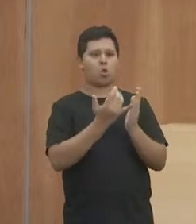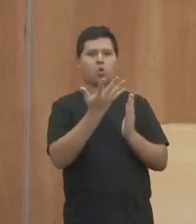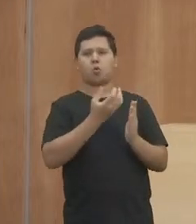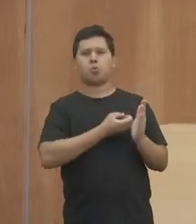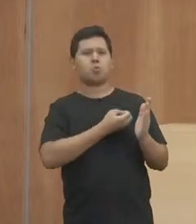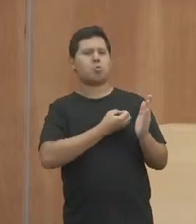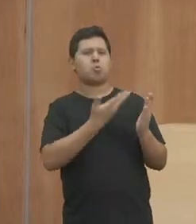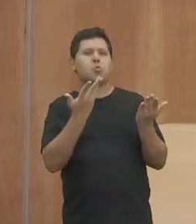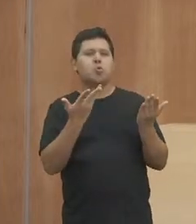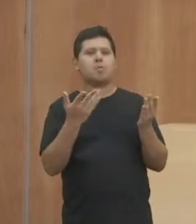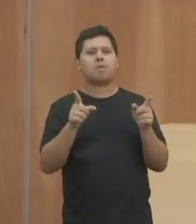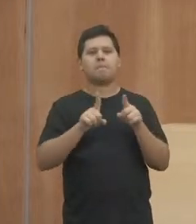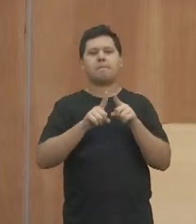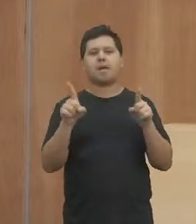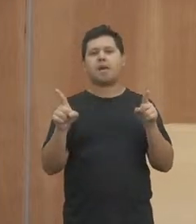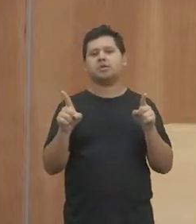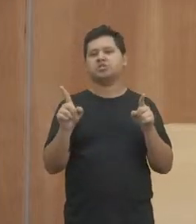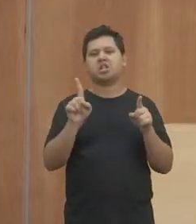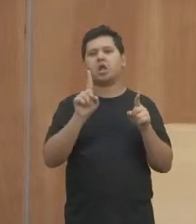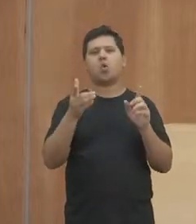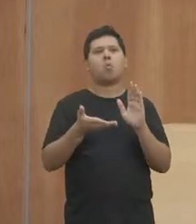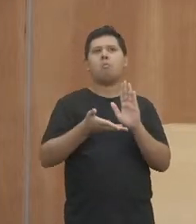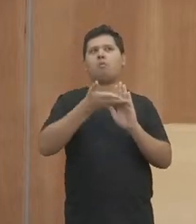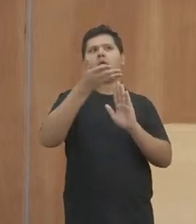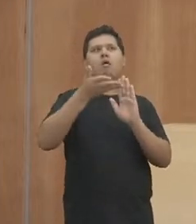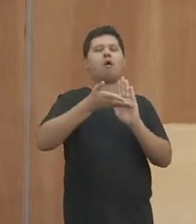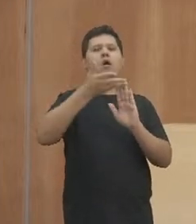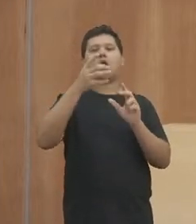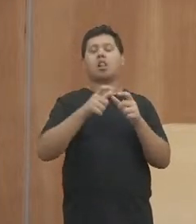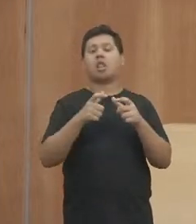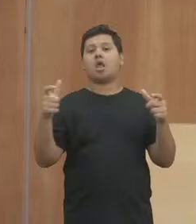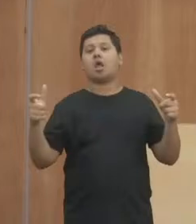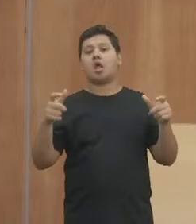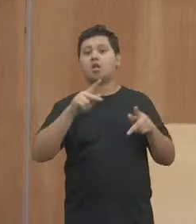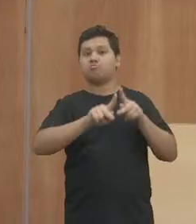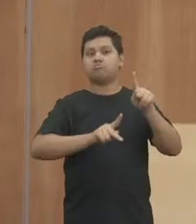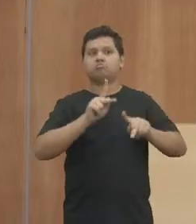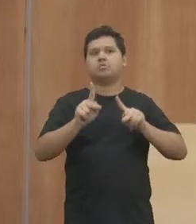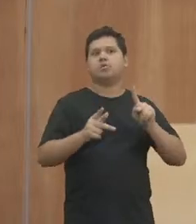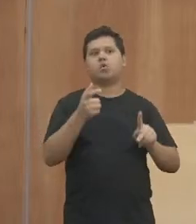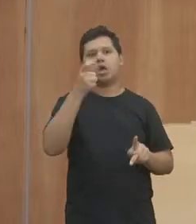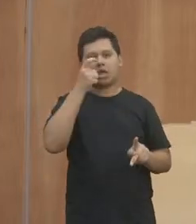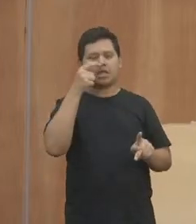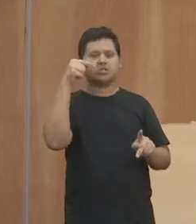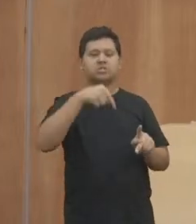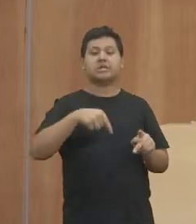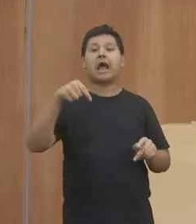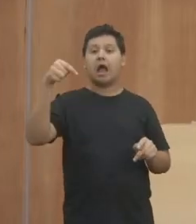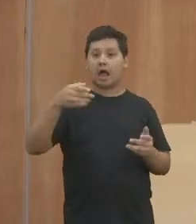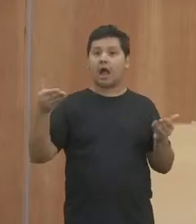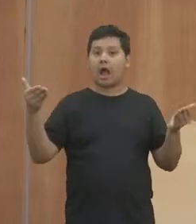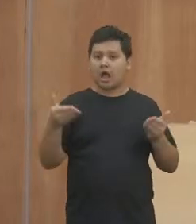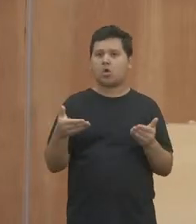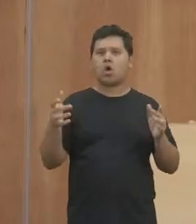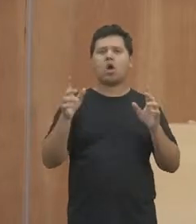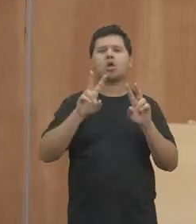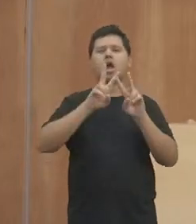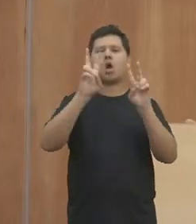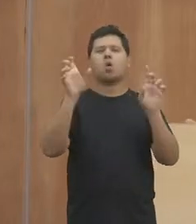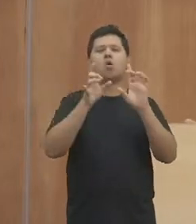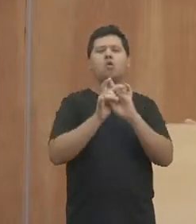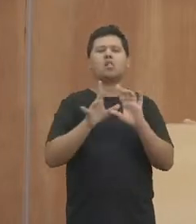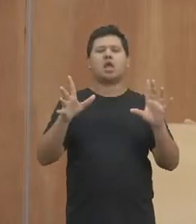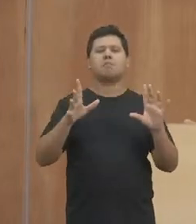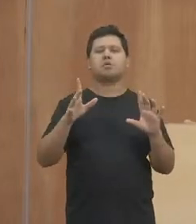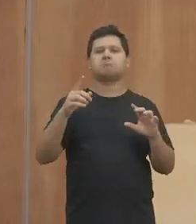TV, mas eu imagino que não seja muito elevada. Esse trecho da sessão é o mais longo. O tema livre leva